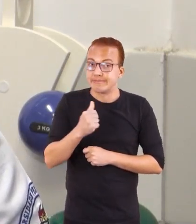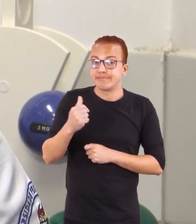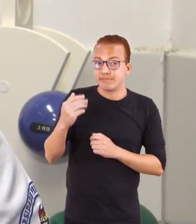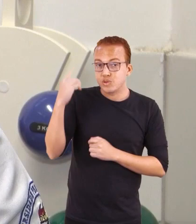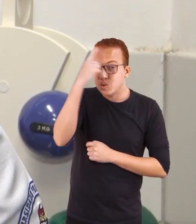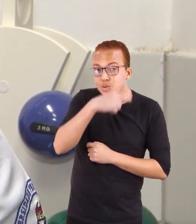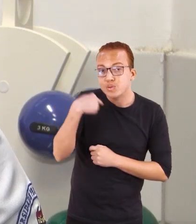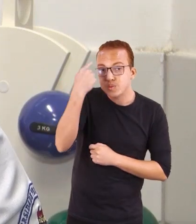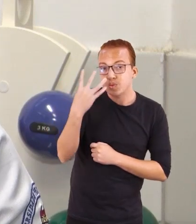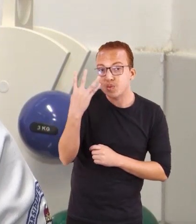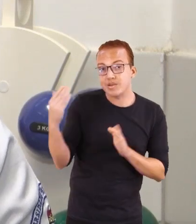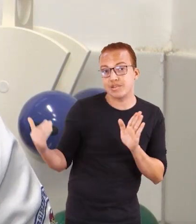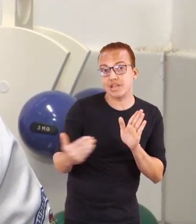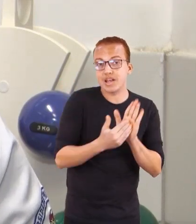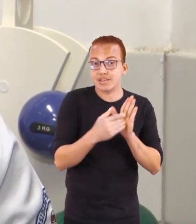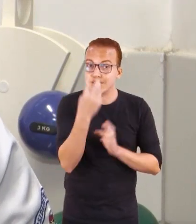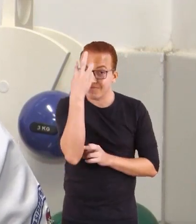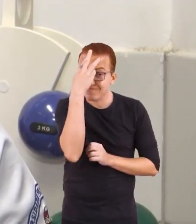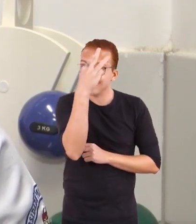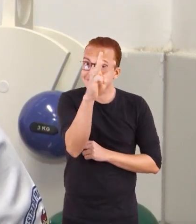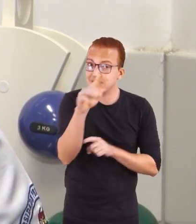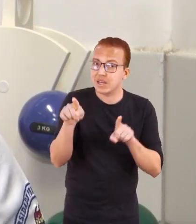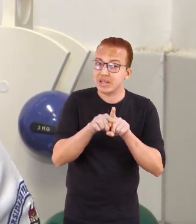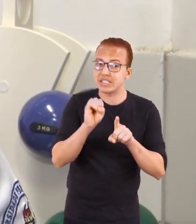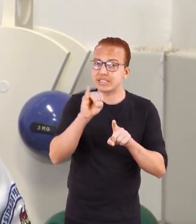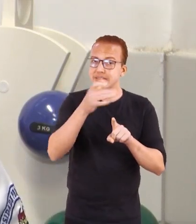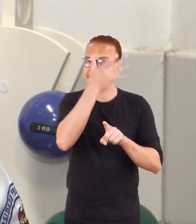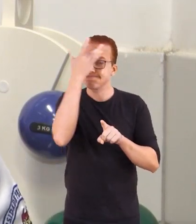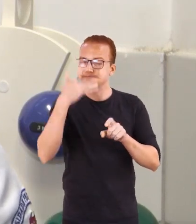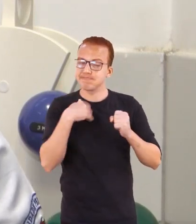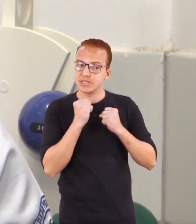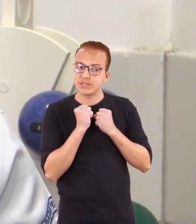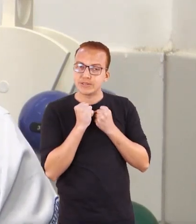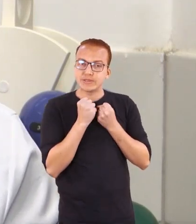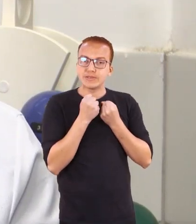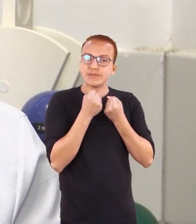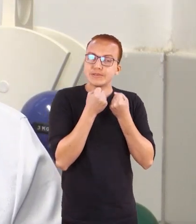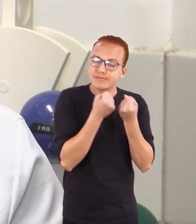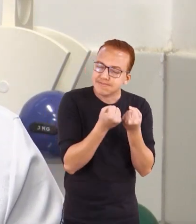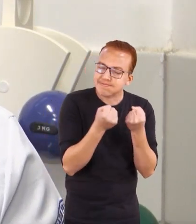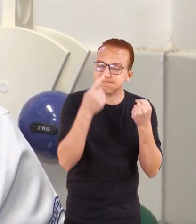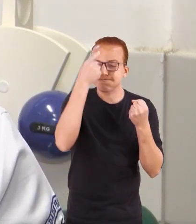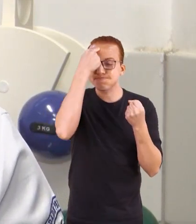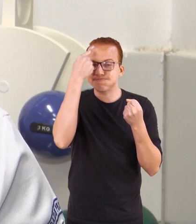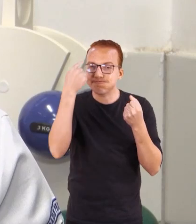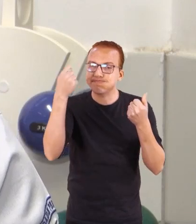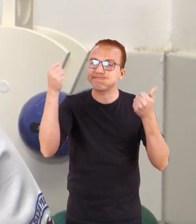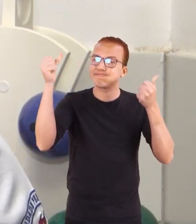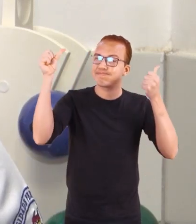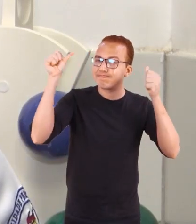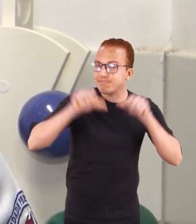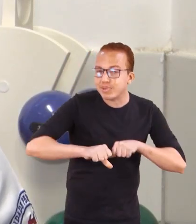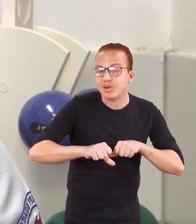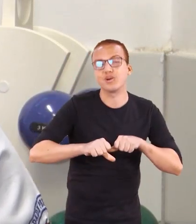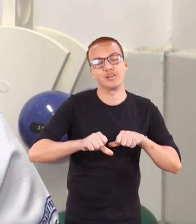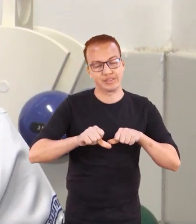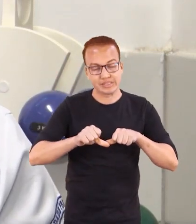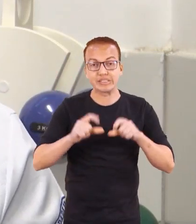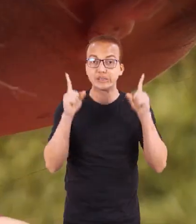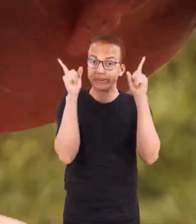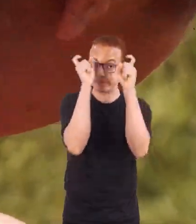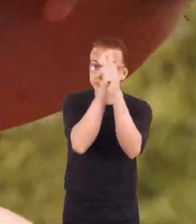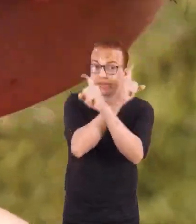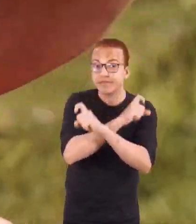72 horas, é uma dor que piora com esforço físico, então a pessoa às vezes não consegue nem manter ali as atividades rotineiras porque a dor